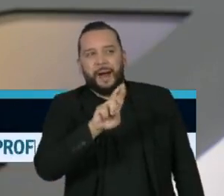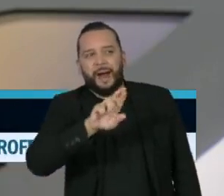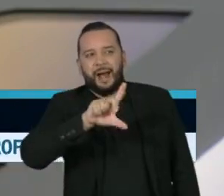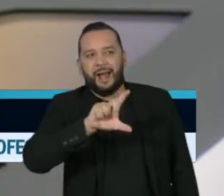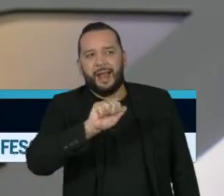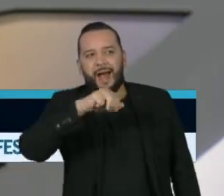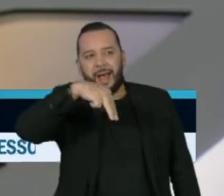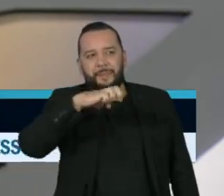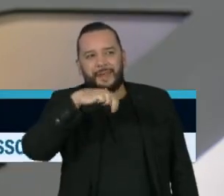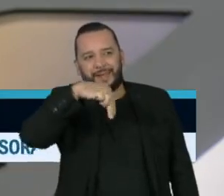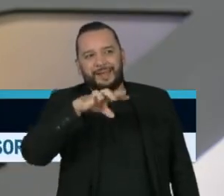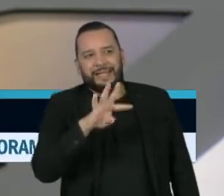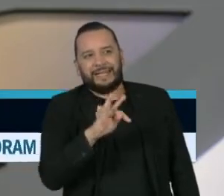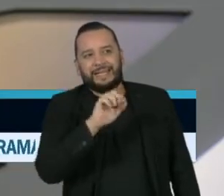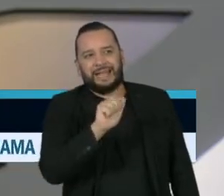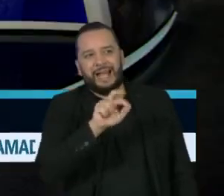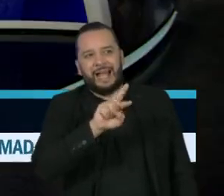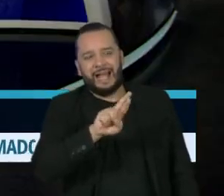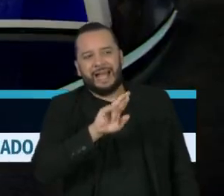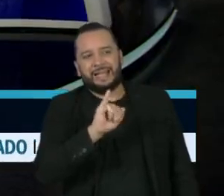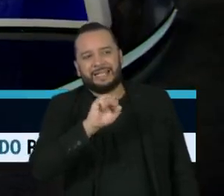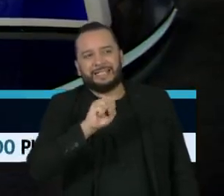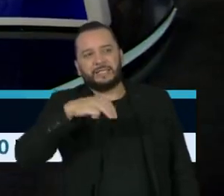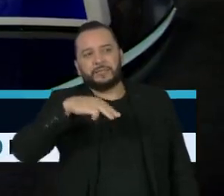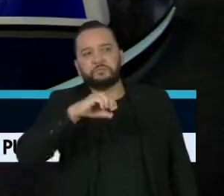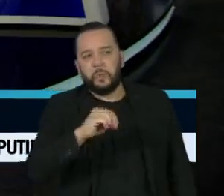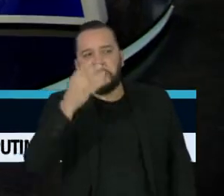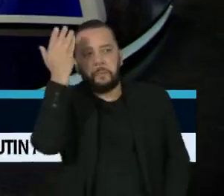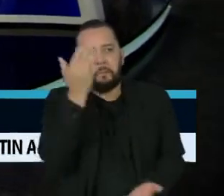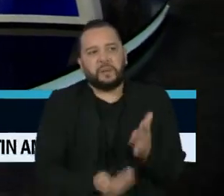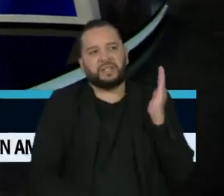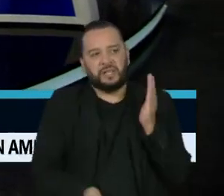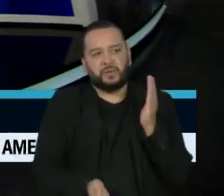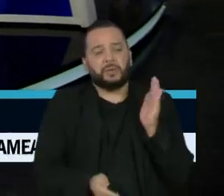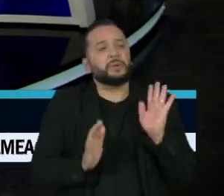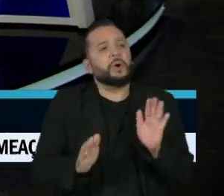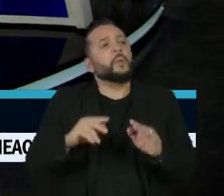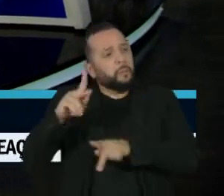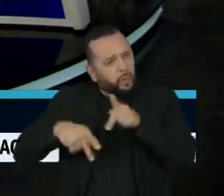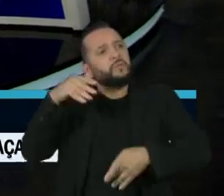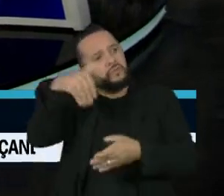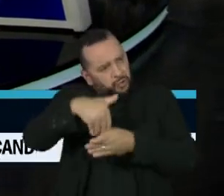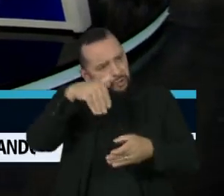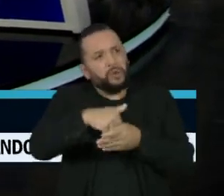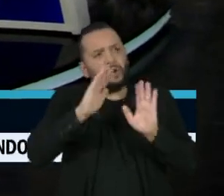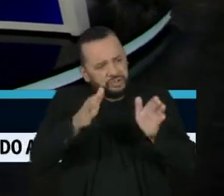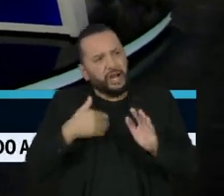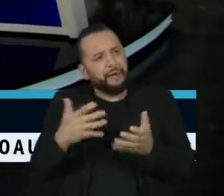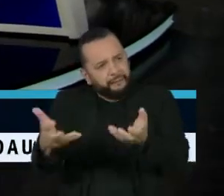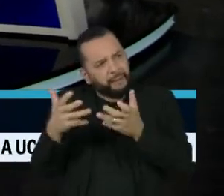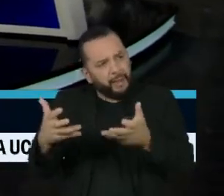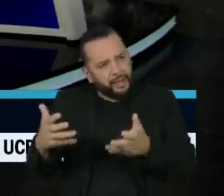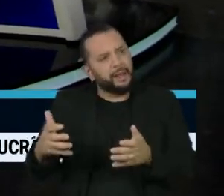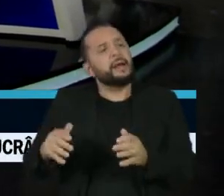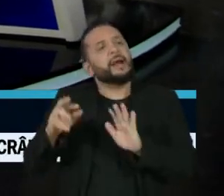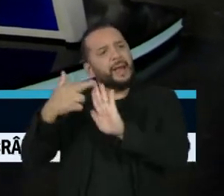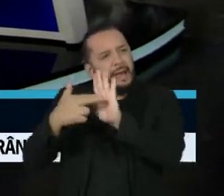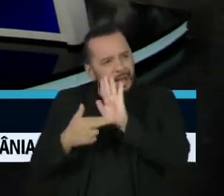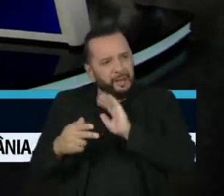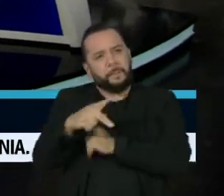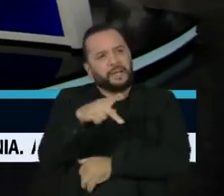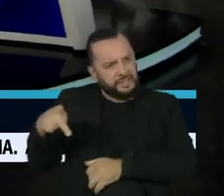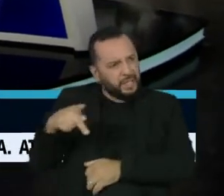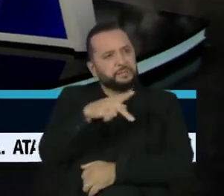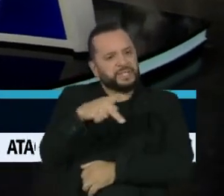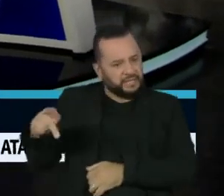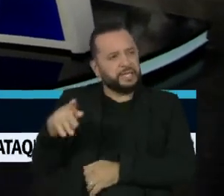acho que toda vez que a sociedade brasileira foi consultada sobre isso, ela optou pelo presidencialismo. O que nós temos